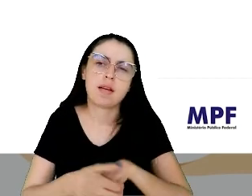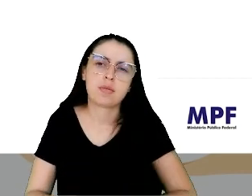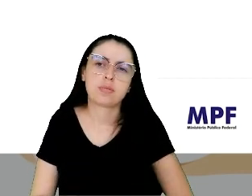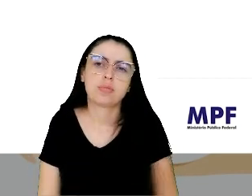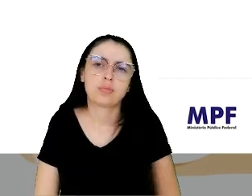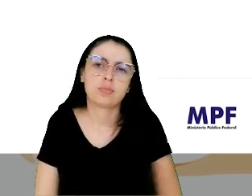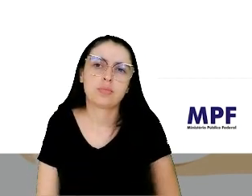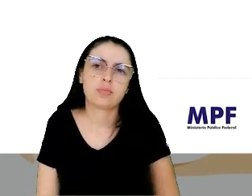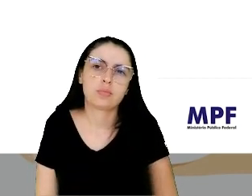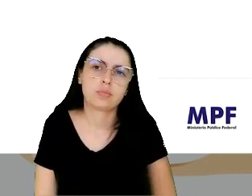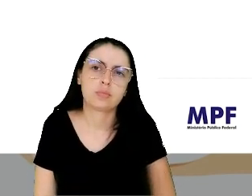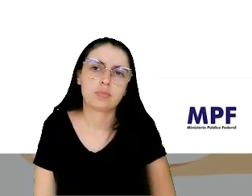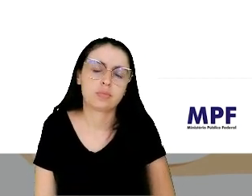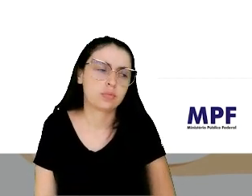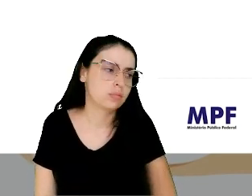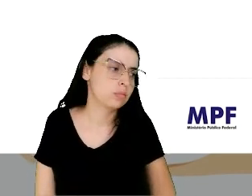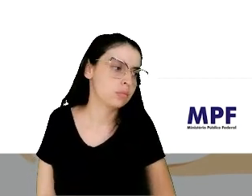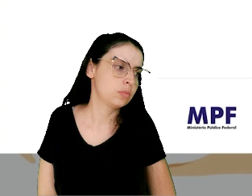Pegar